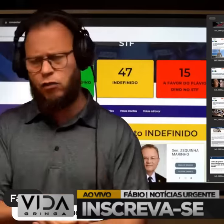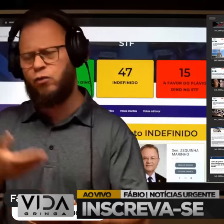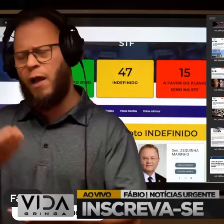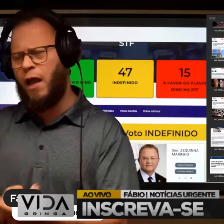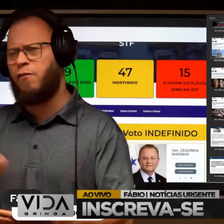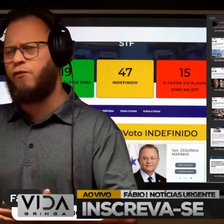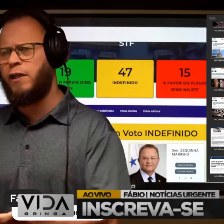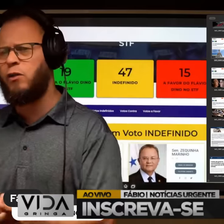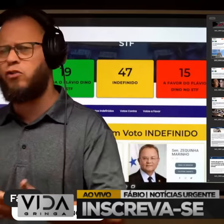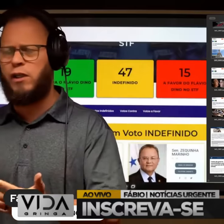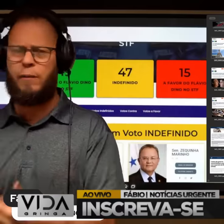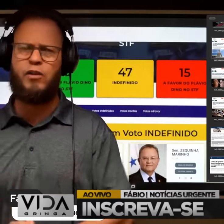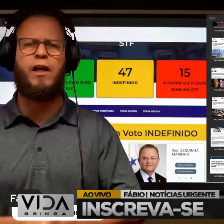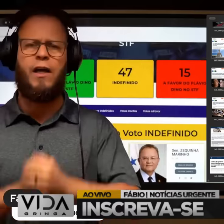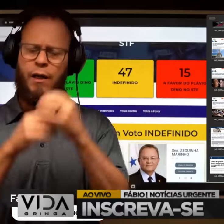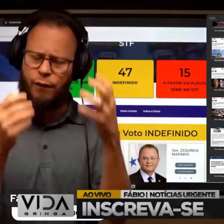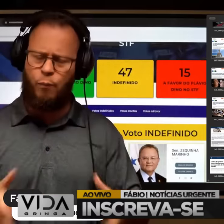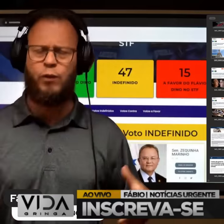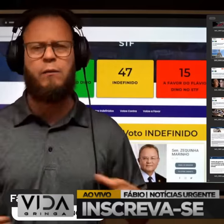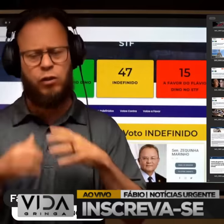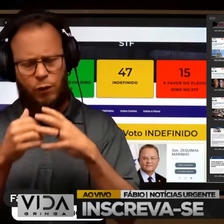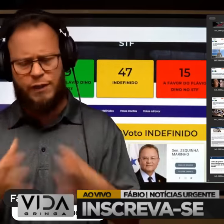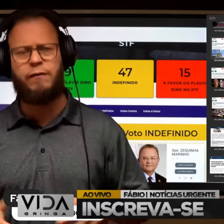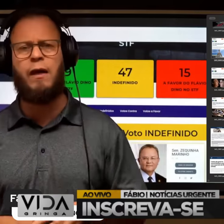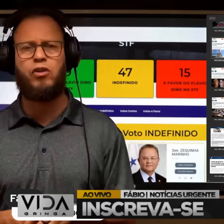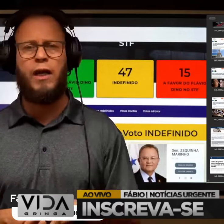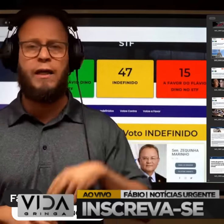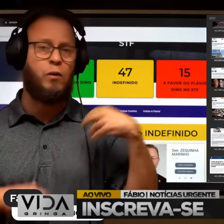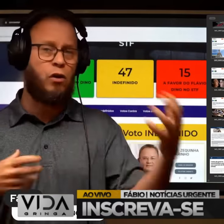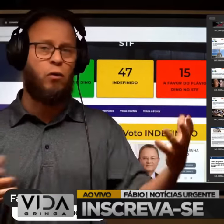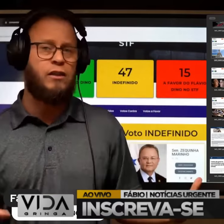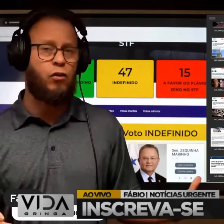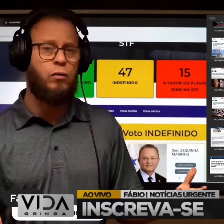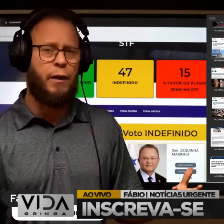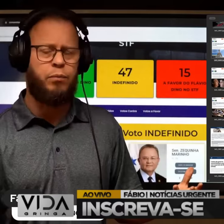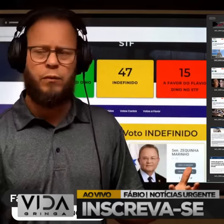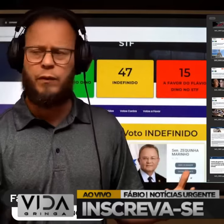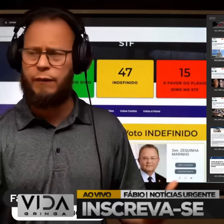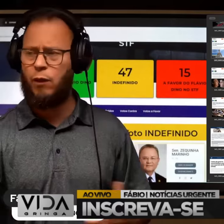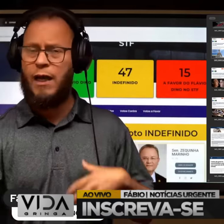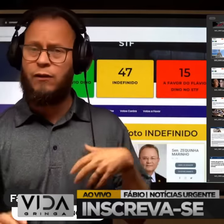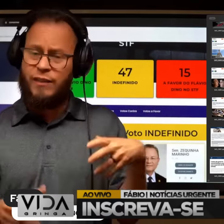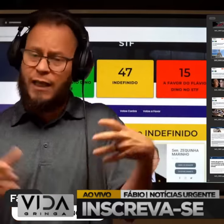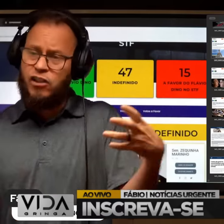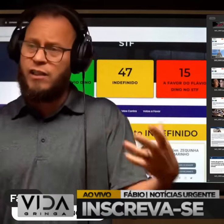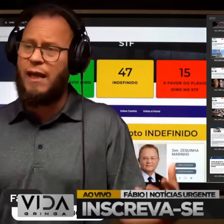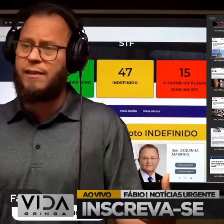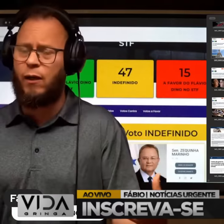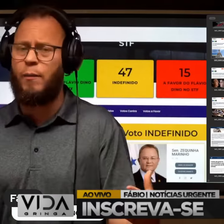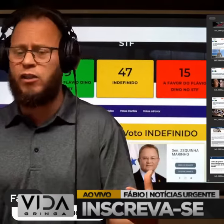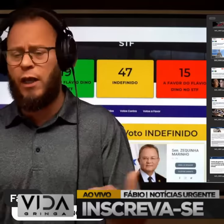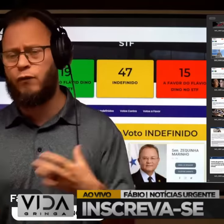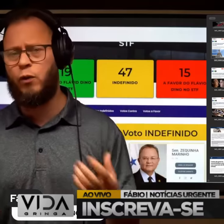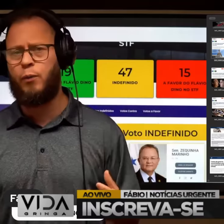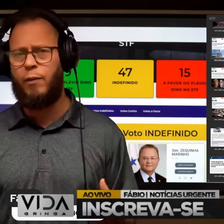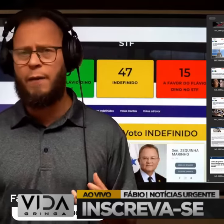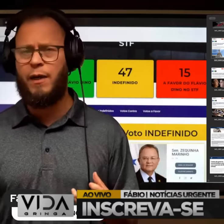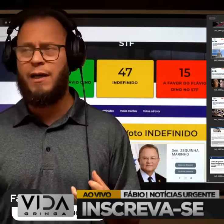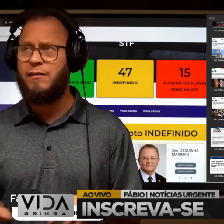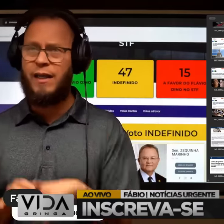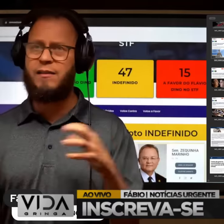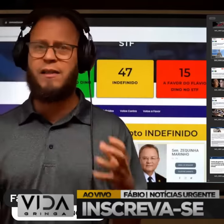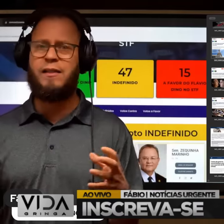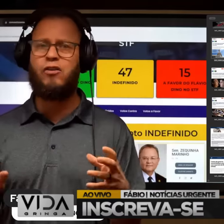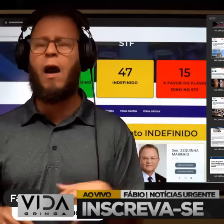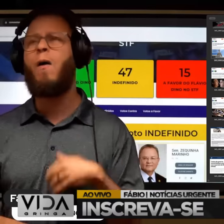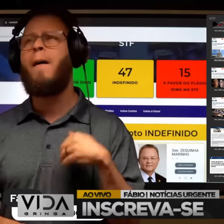isso é fake news. Isso é mentira. Não podemos. Não aceitamos. Então isso acontece todo tempo. Entendeu? Então, se eles quisessem realmente resolver o problema,